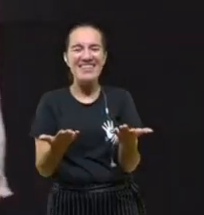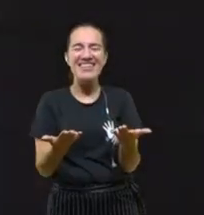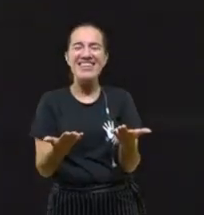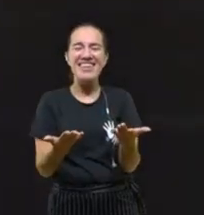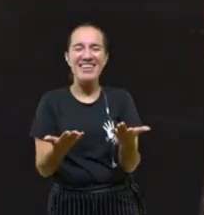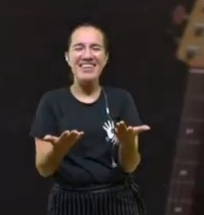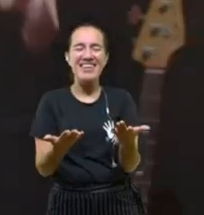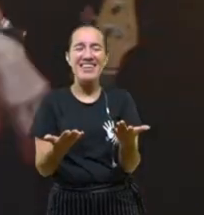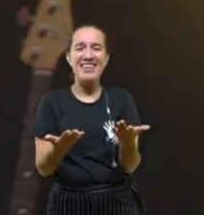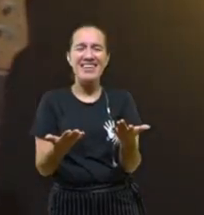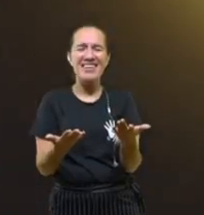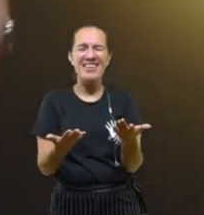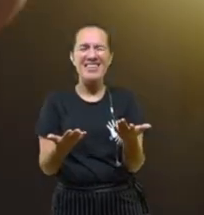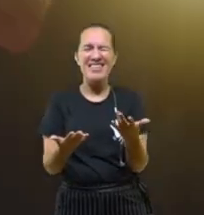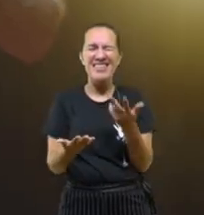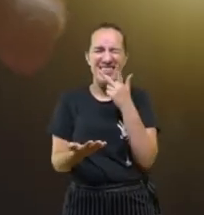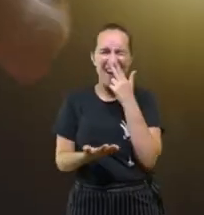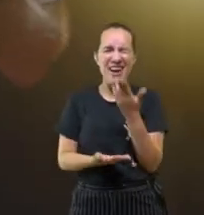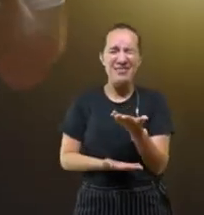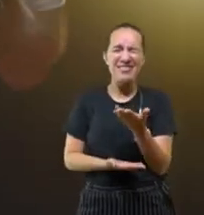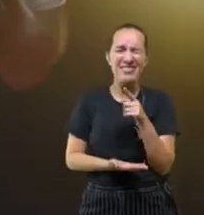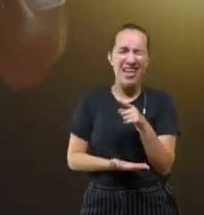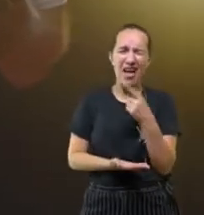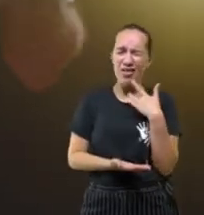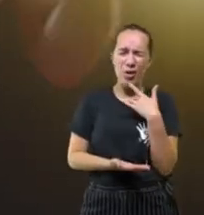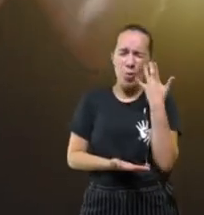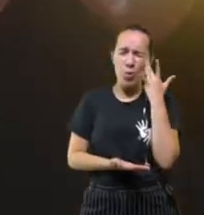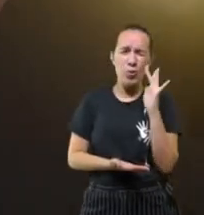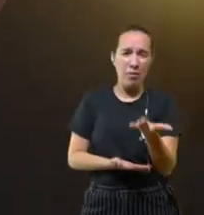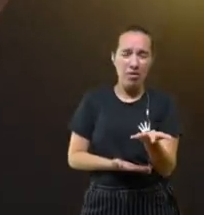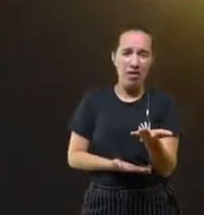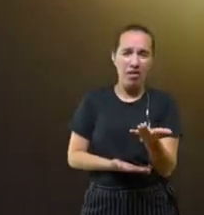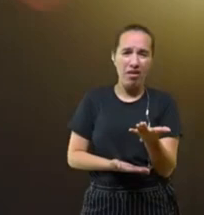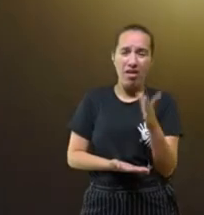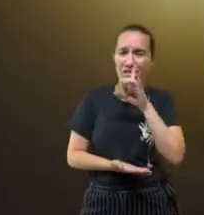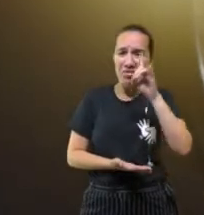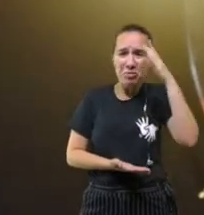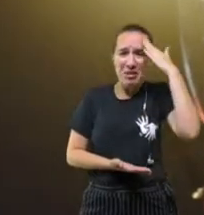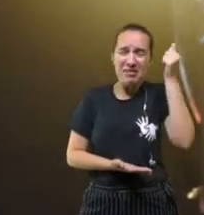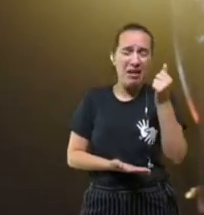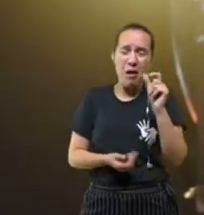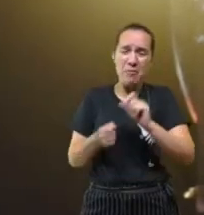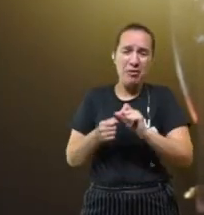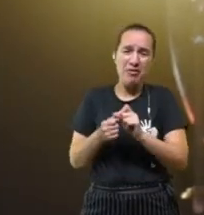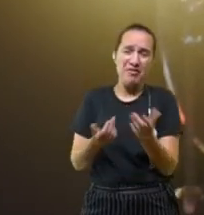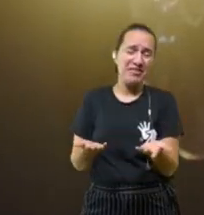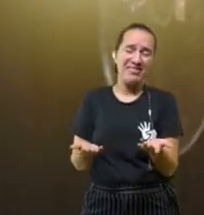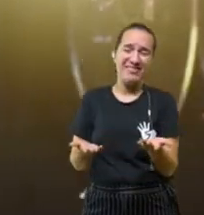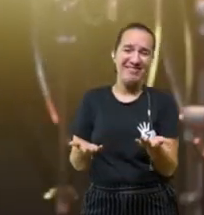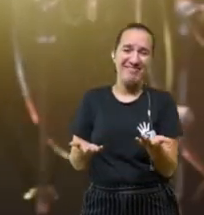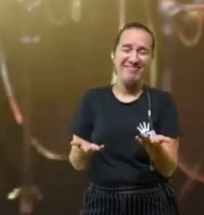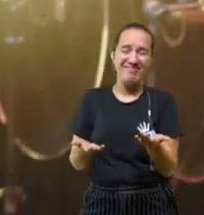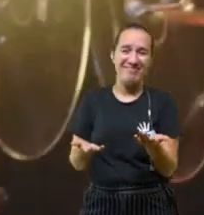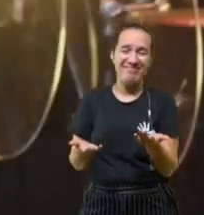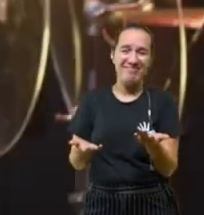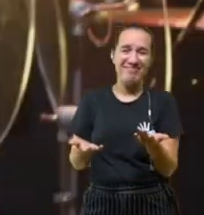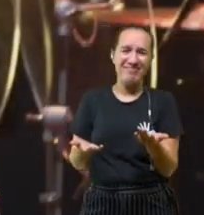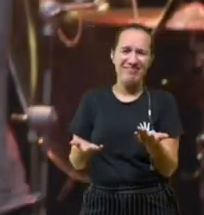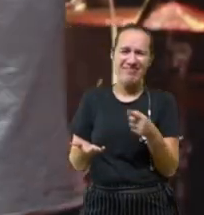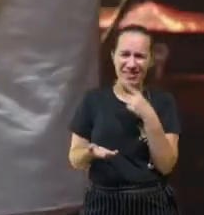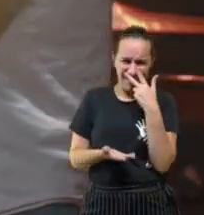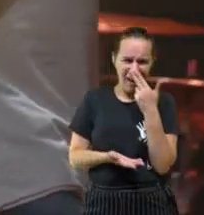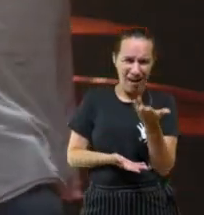falou: você acha que eu não sabia que você iria fazer aquilo?